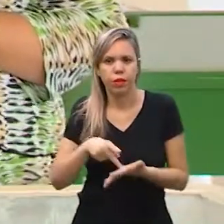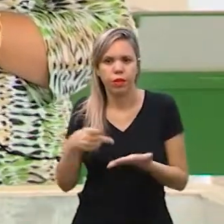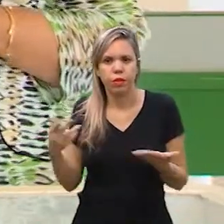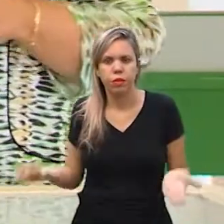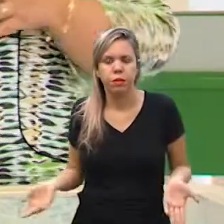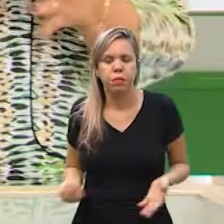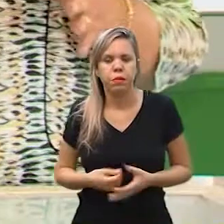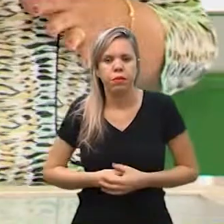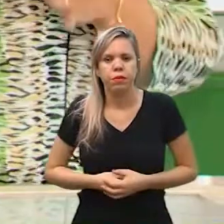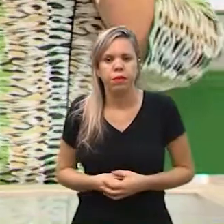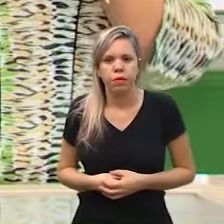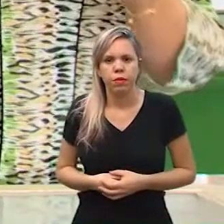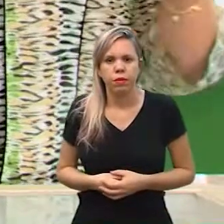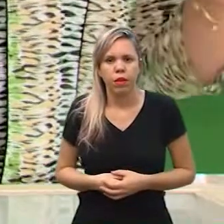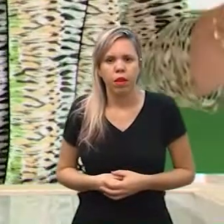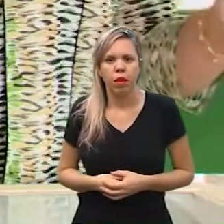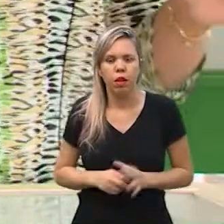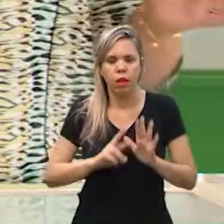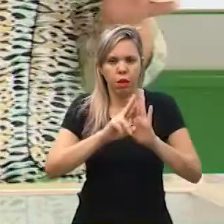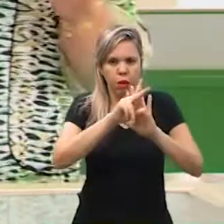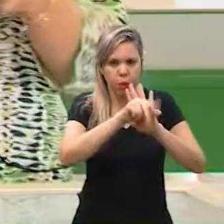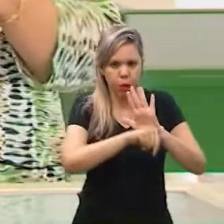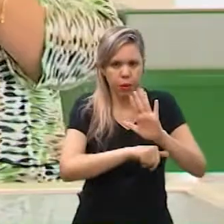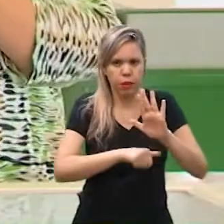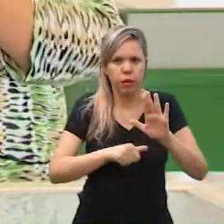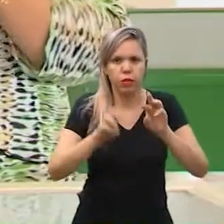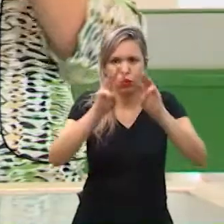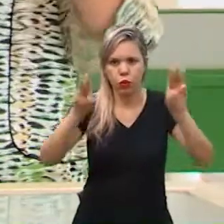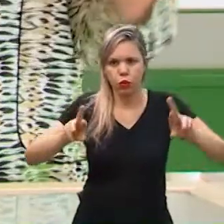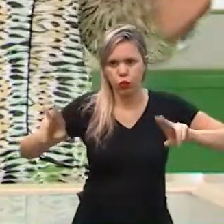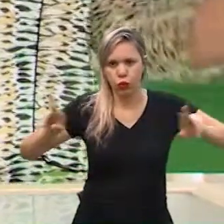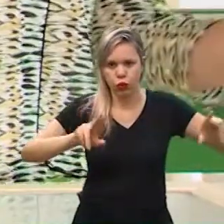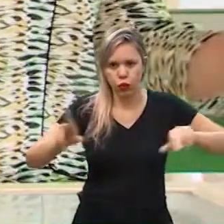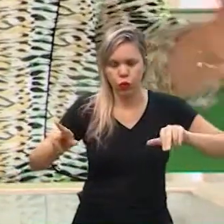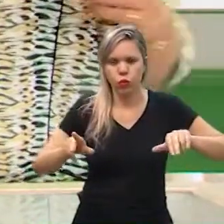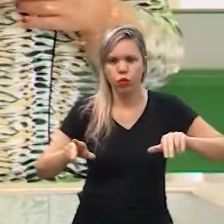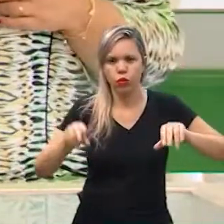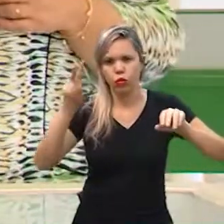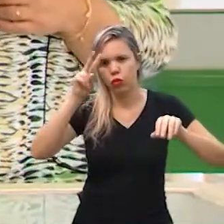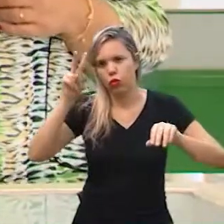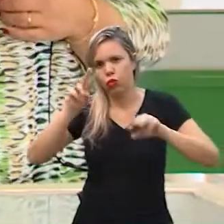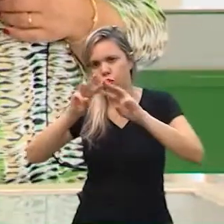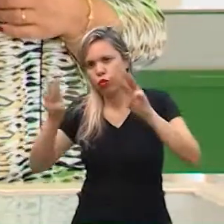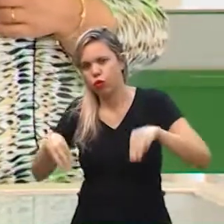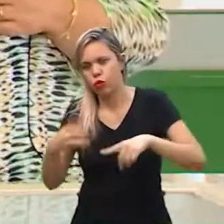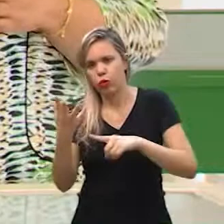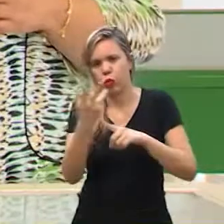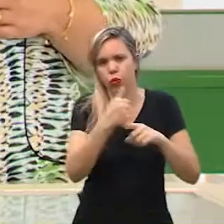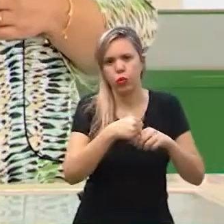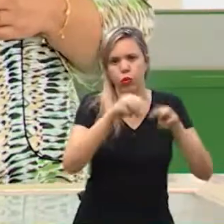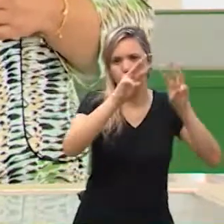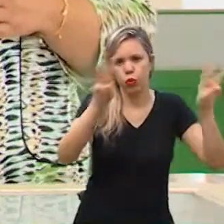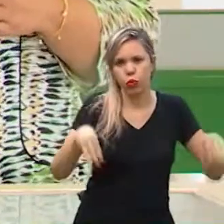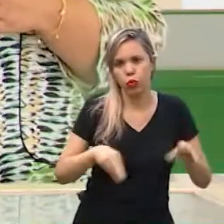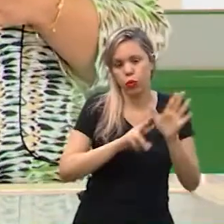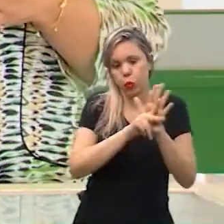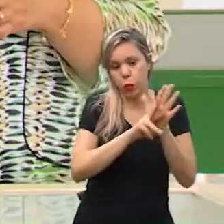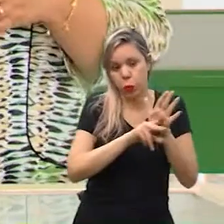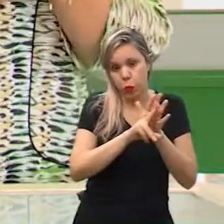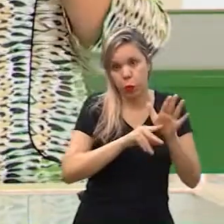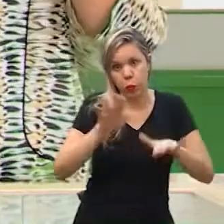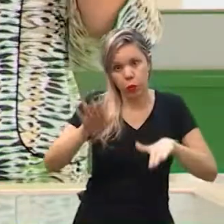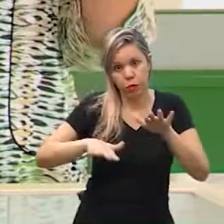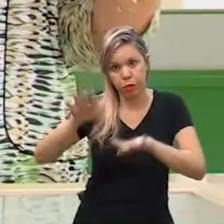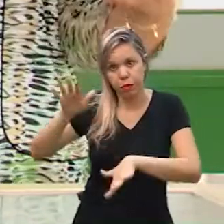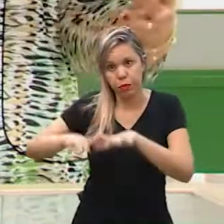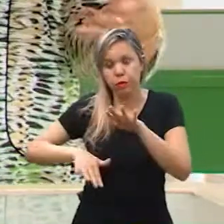Sim, tem vários tipos de museu. Tem o museu de história, tem o museu de artes, tem o museu de biologia.